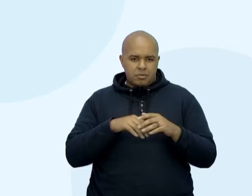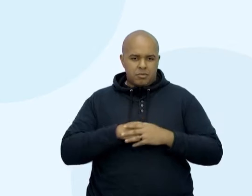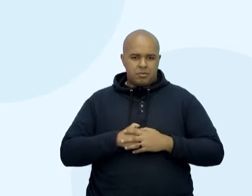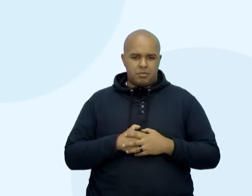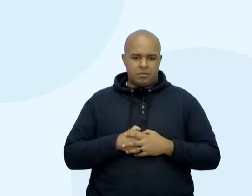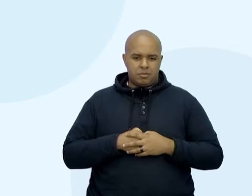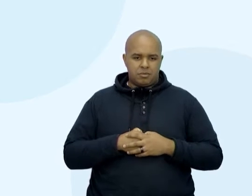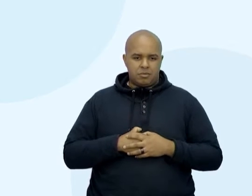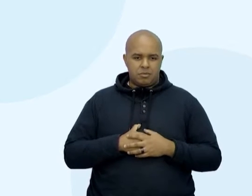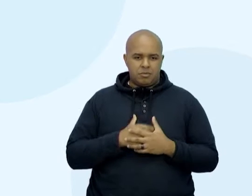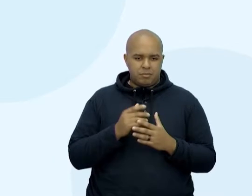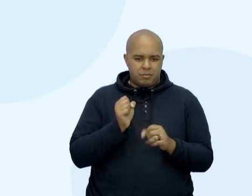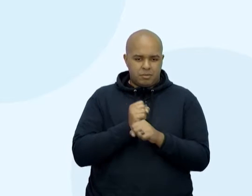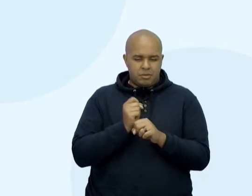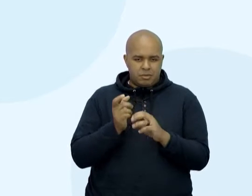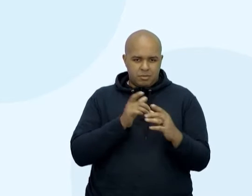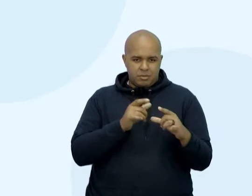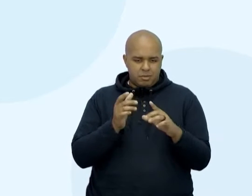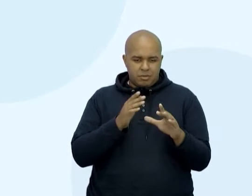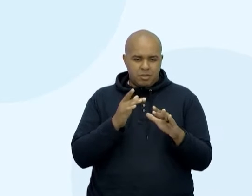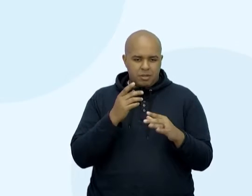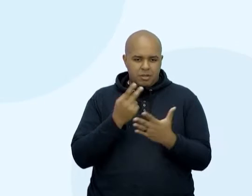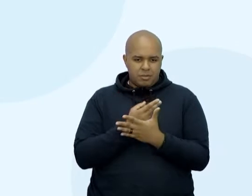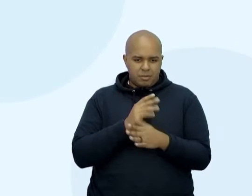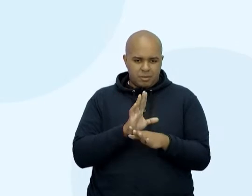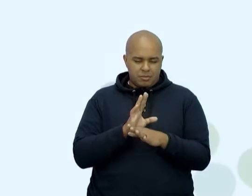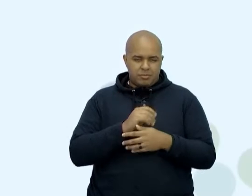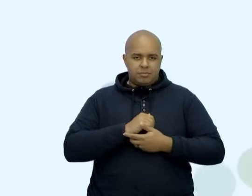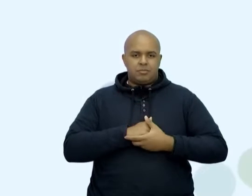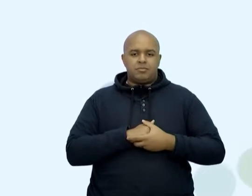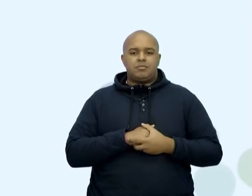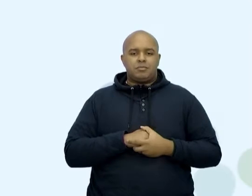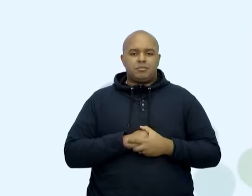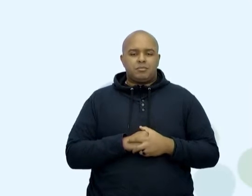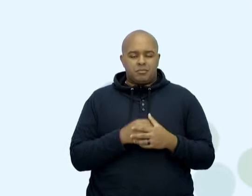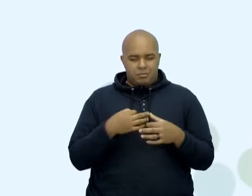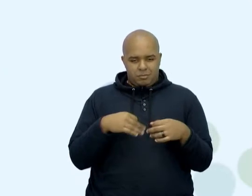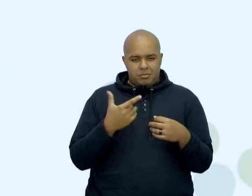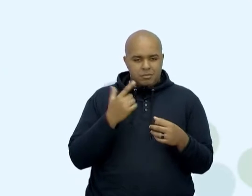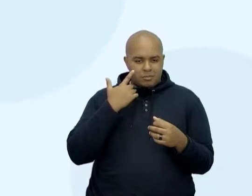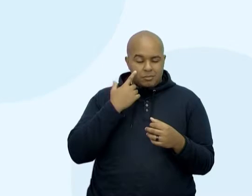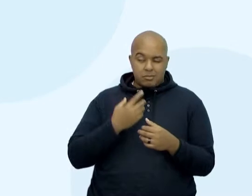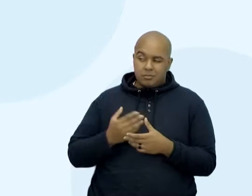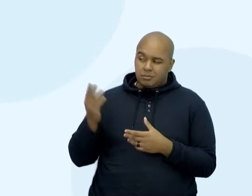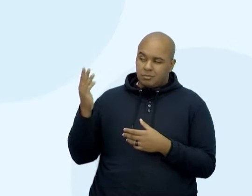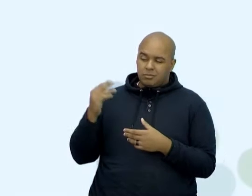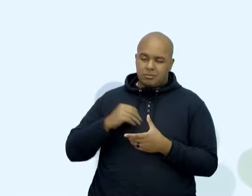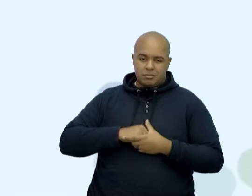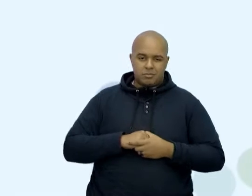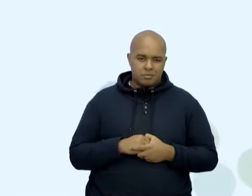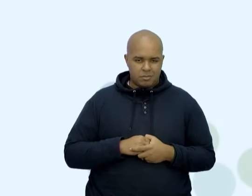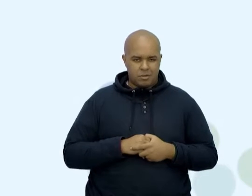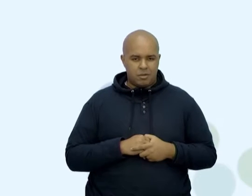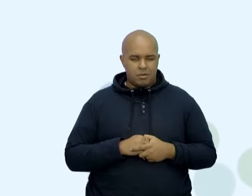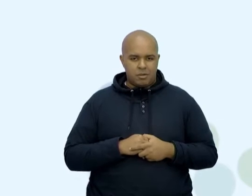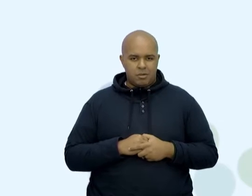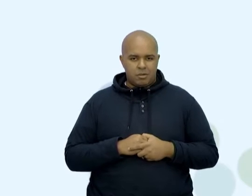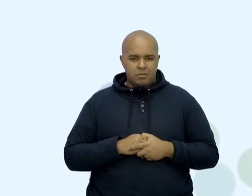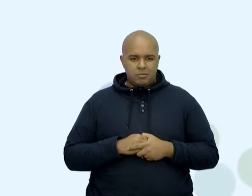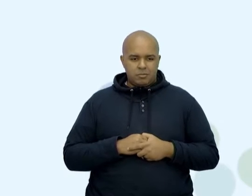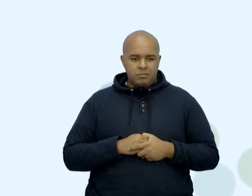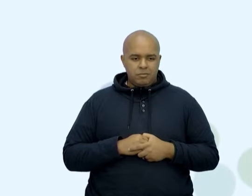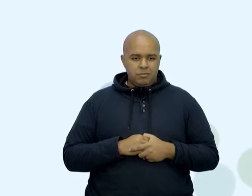Oh, meu Deus, estou indo para o lado errado. Calma. Tcharará. Pronto, deixa eu ver aqui. Eu tô